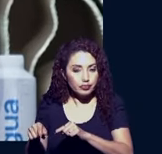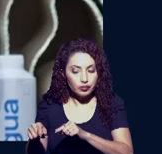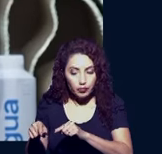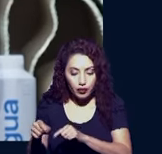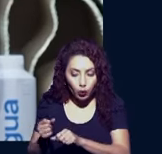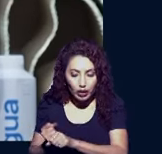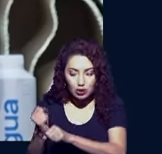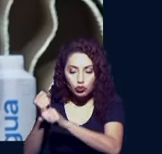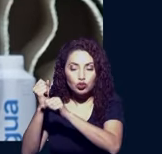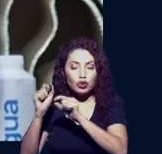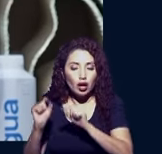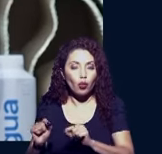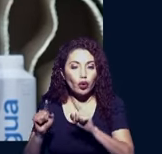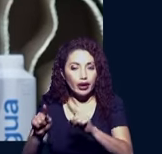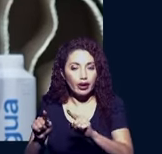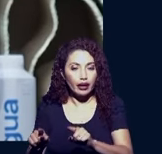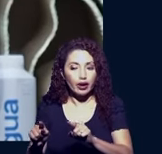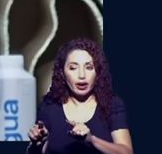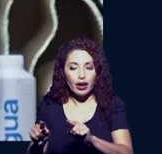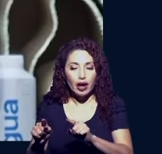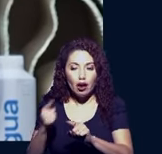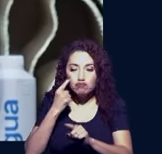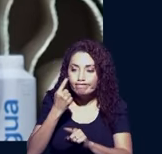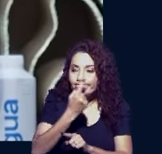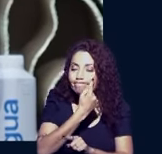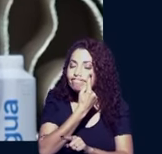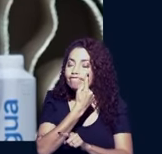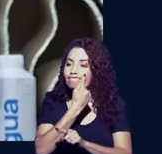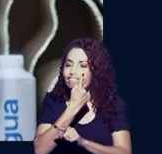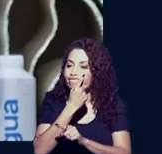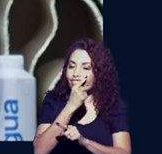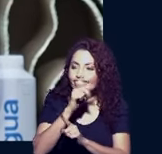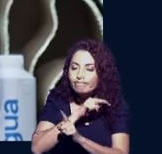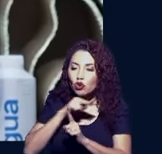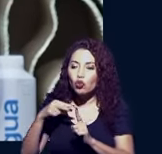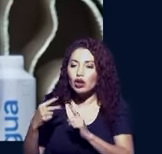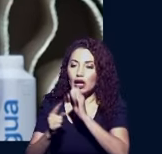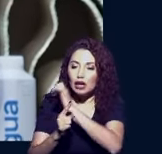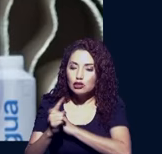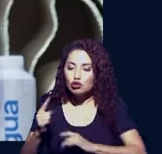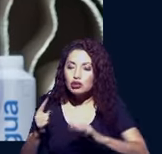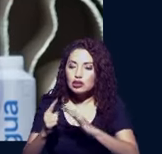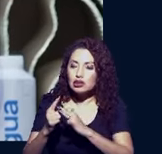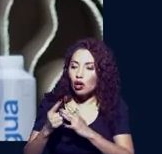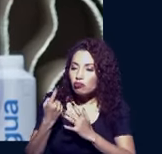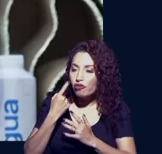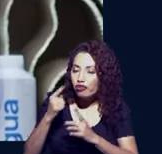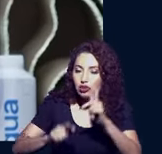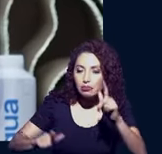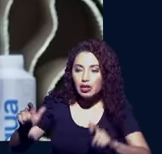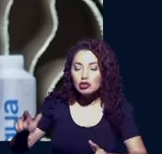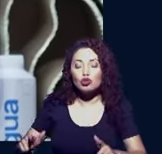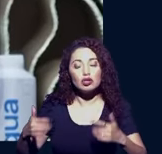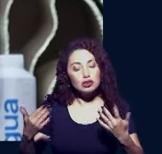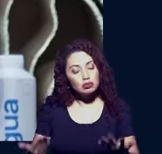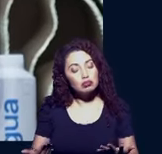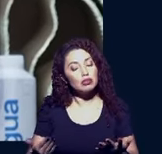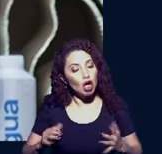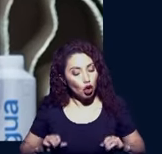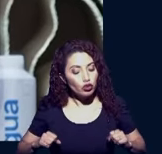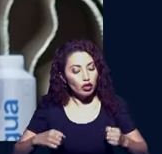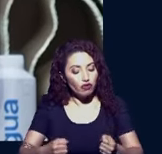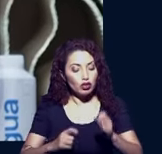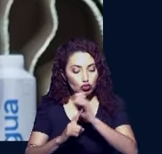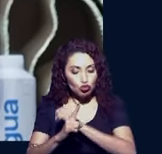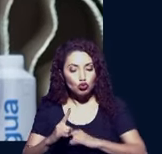social para envolver as pessoas por isso eu defendo a sócio biodiversidade não há solução sustentável